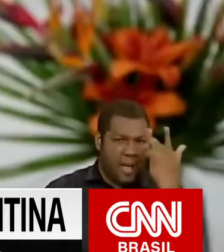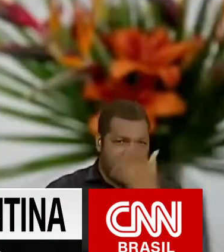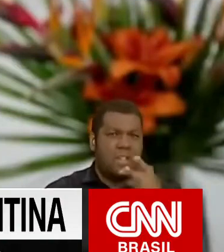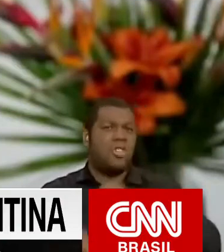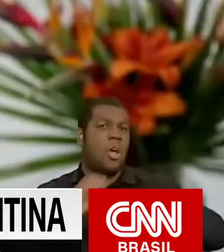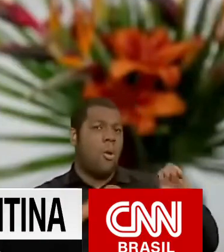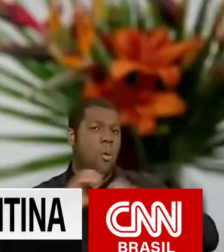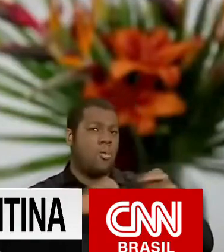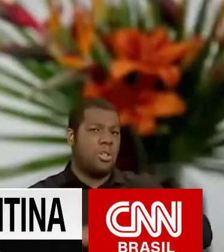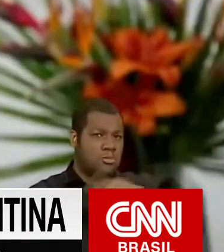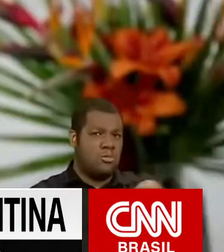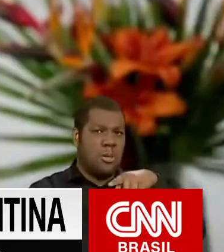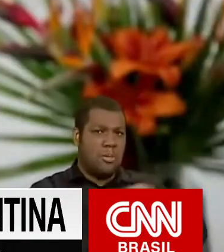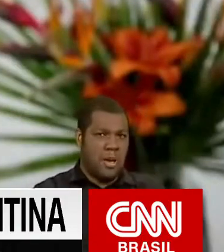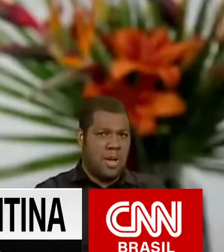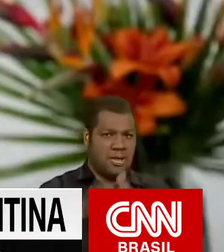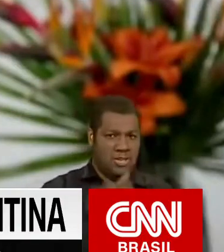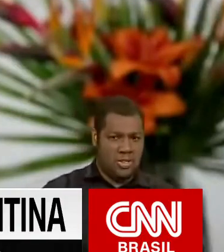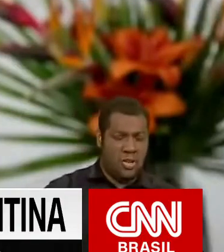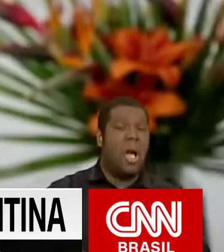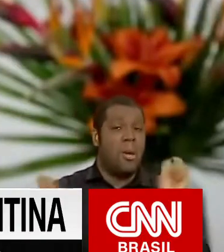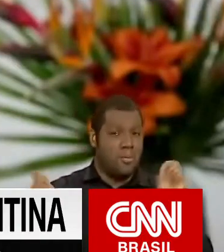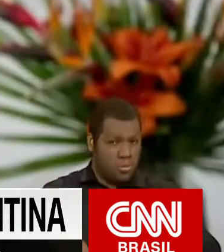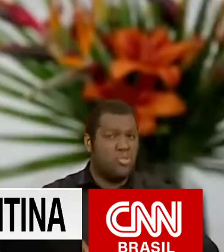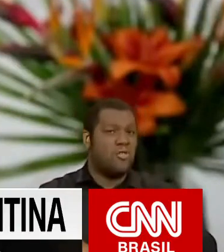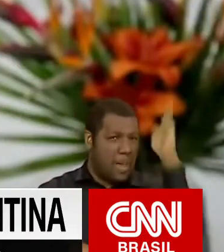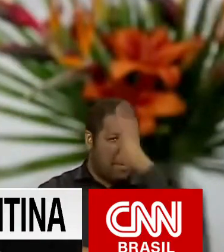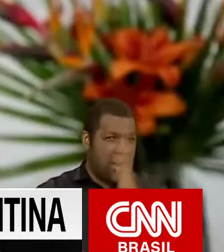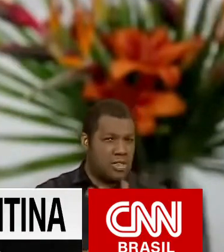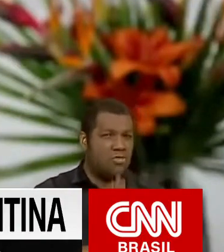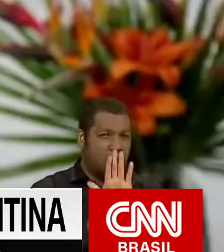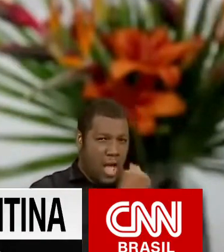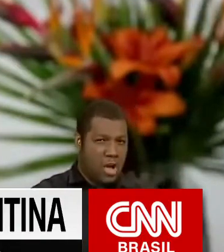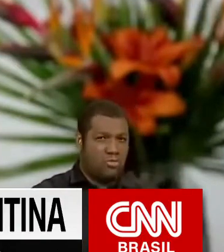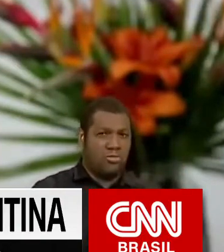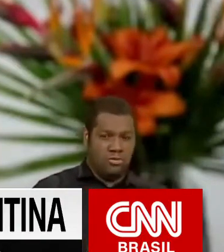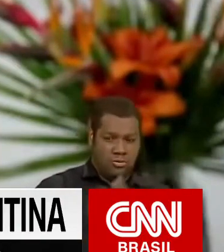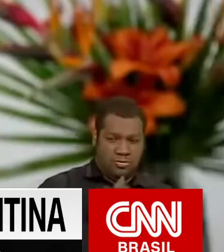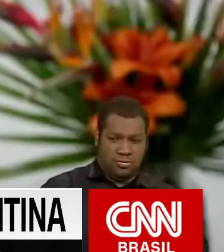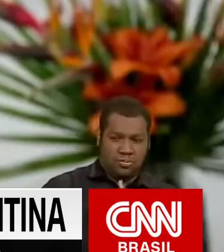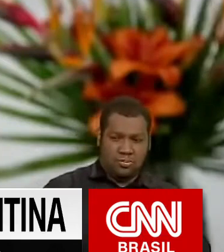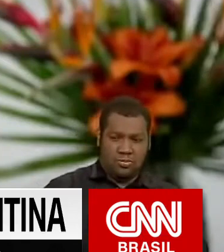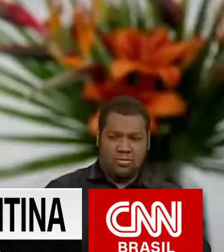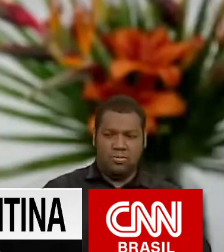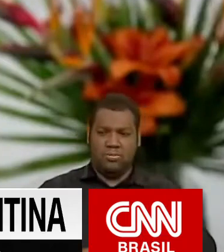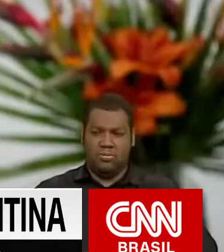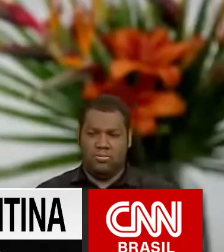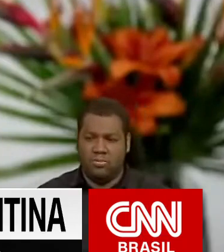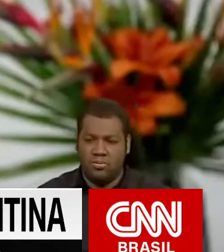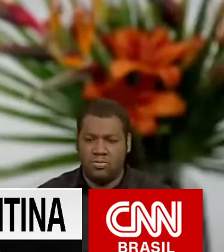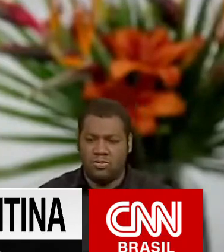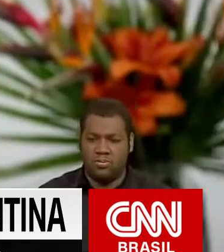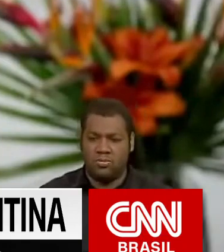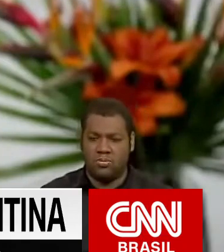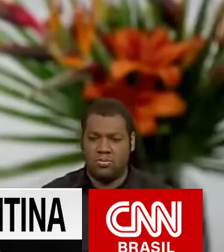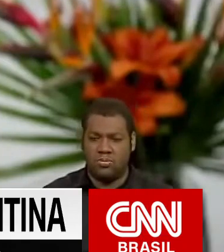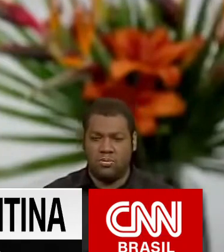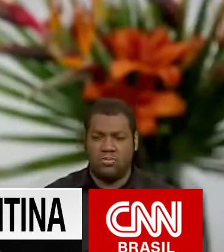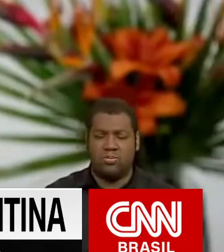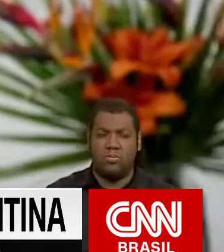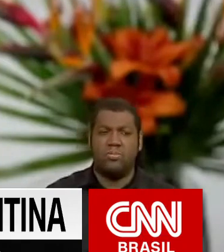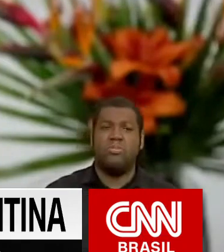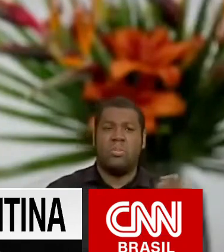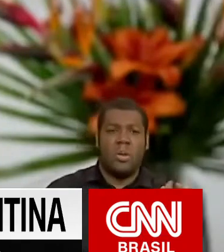possível a gente ajudar a Argentina tendo como moeda o yuan. Sabe, aqui da China, sabe, fazer uma